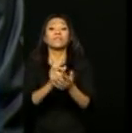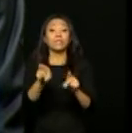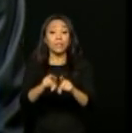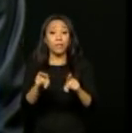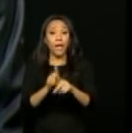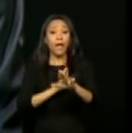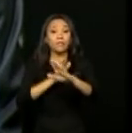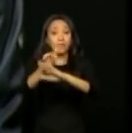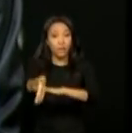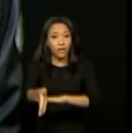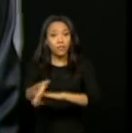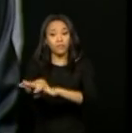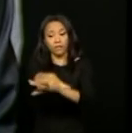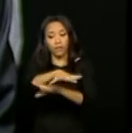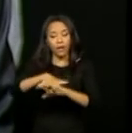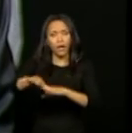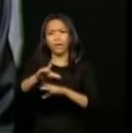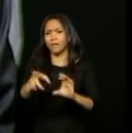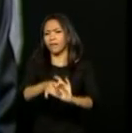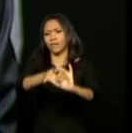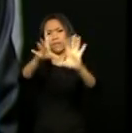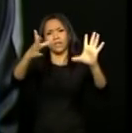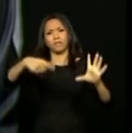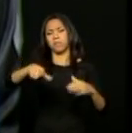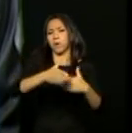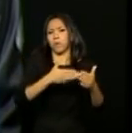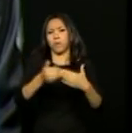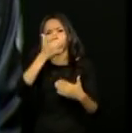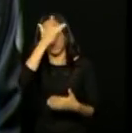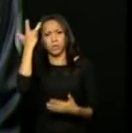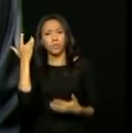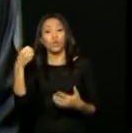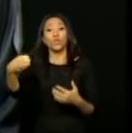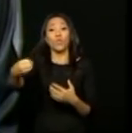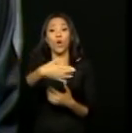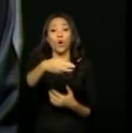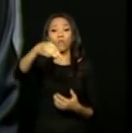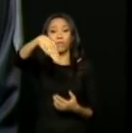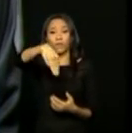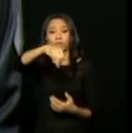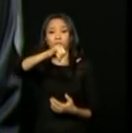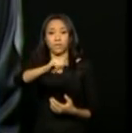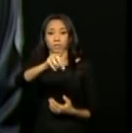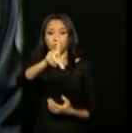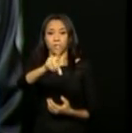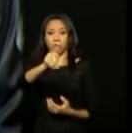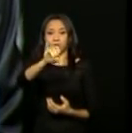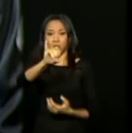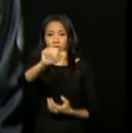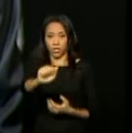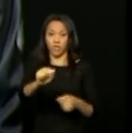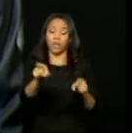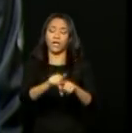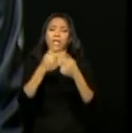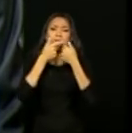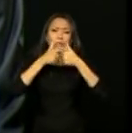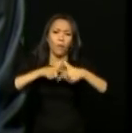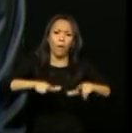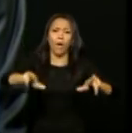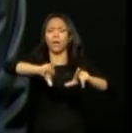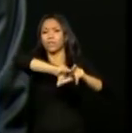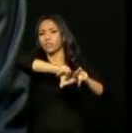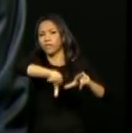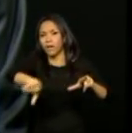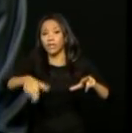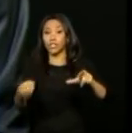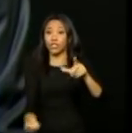digital, oferecendo toda a liberdade criativa para as novas mídias, linguagens e estéticas que emergiram nos